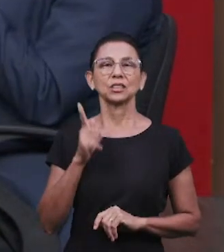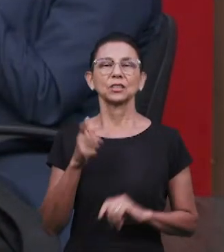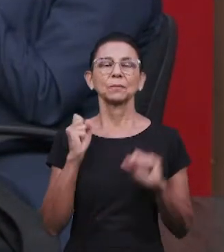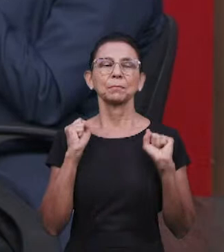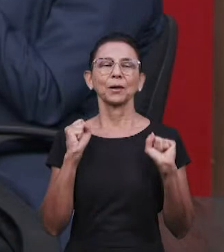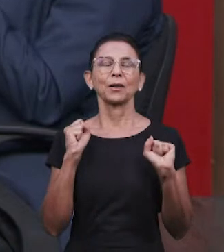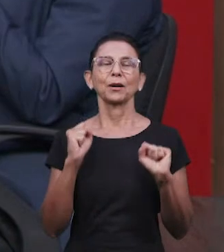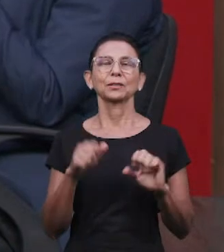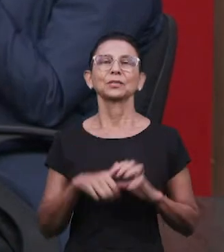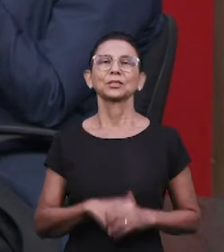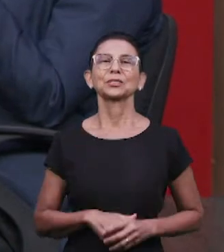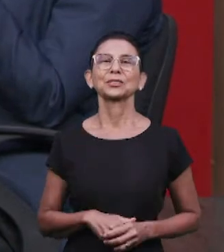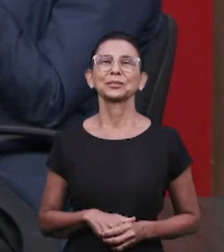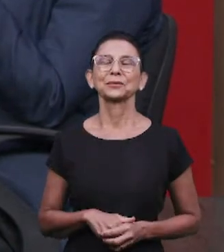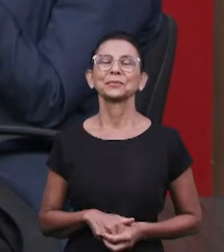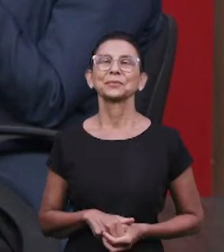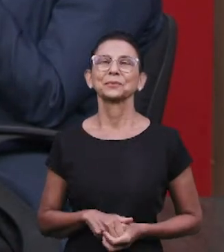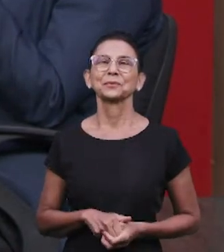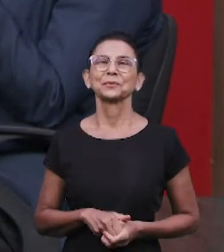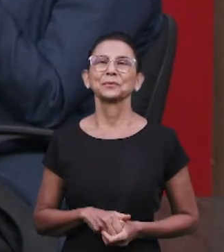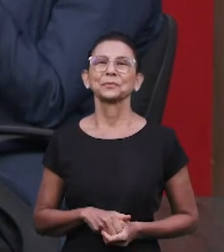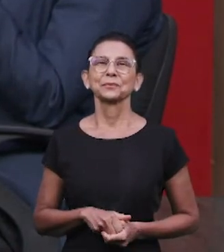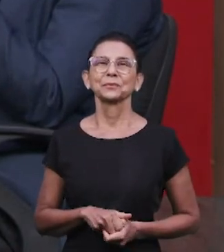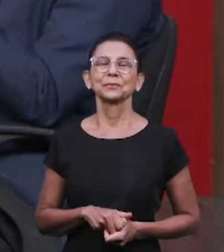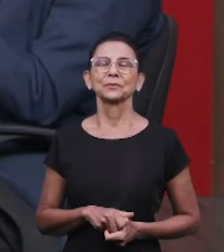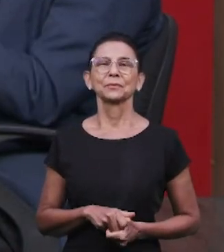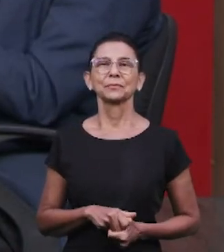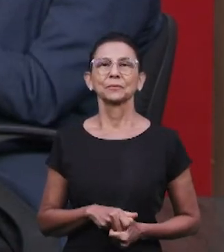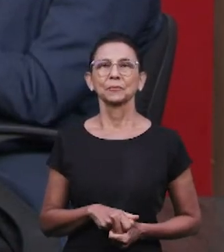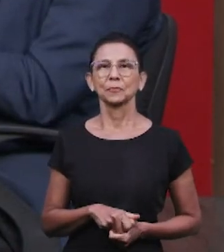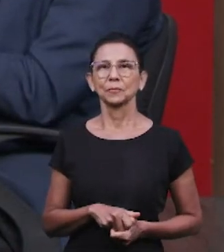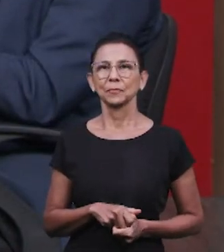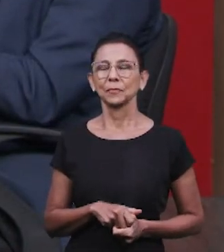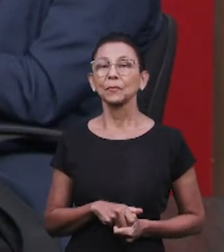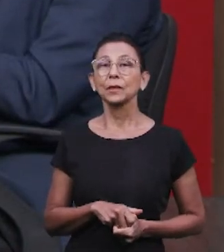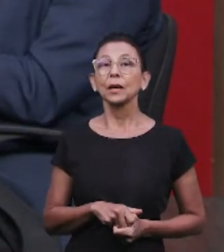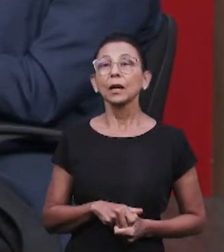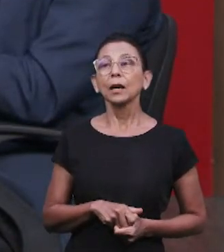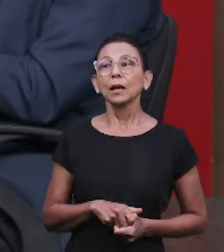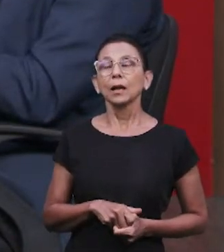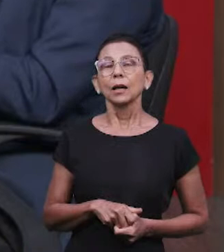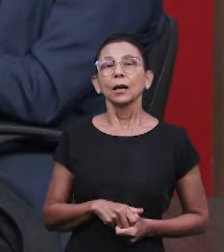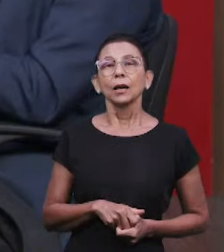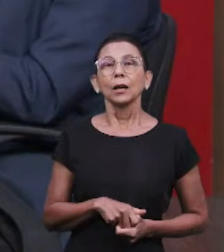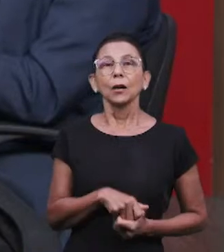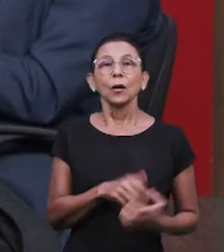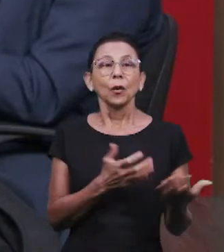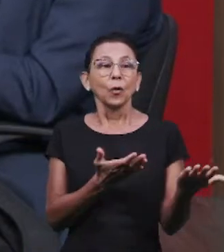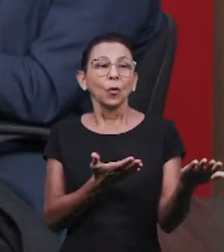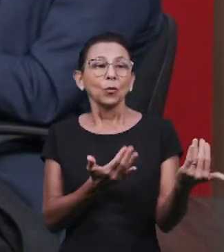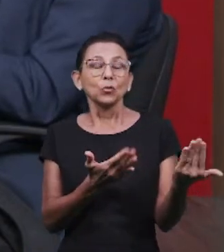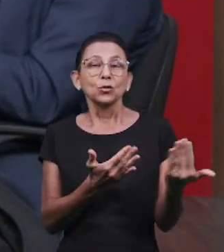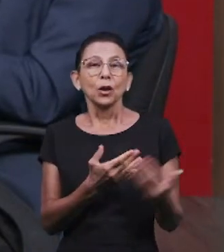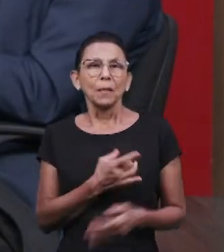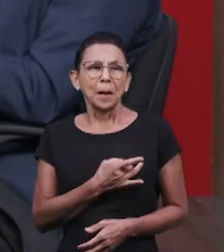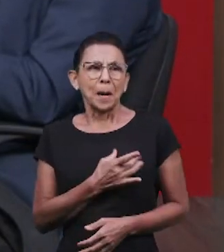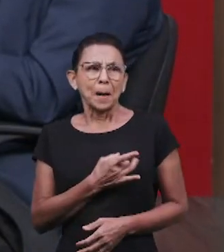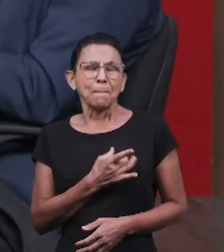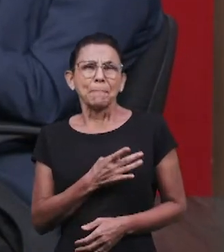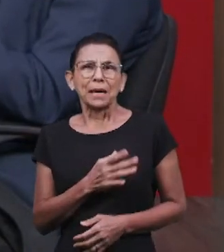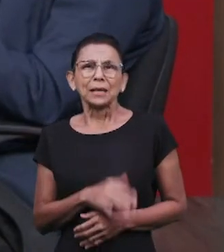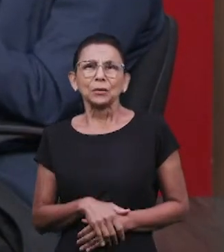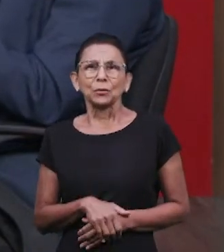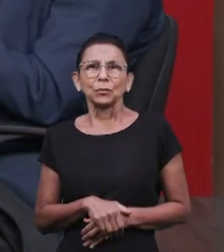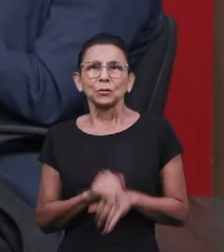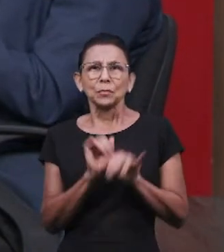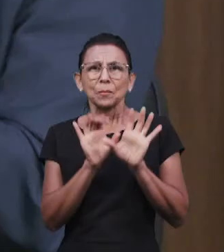olha só, eu lembro de um fato de um rapaz, foi contar a história dele, um rapaz que tinha medo de borboleta. É um negócio interessante. O que